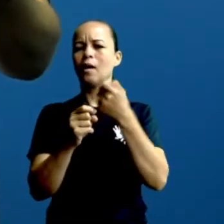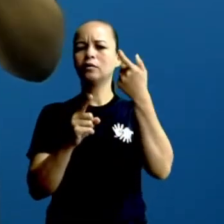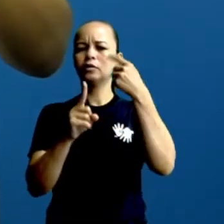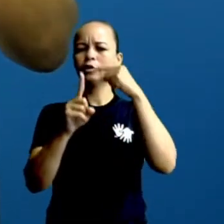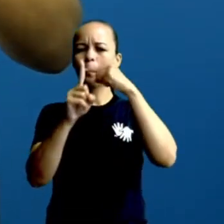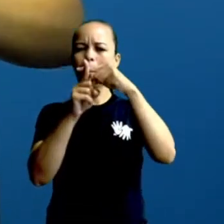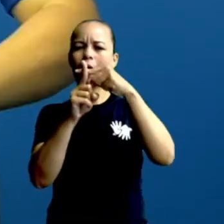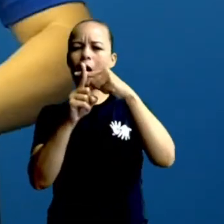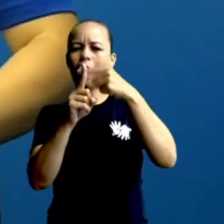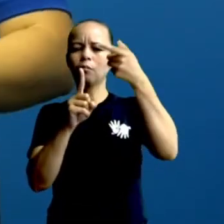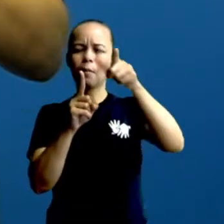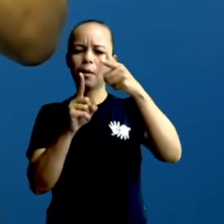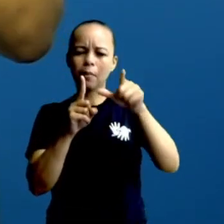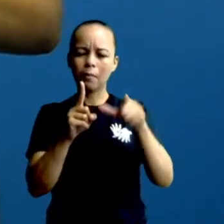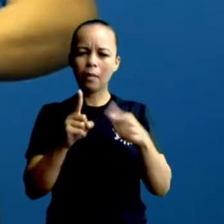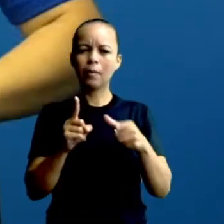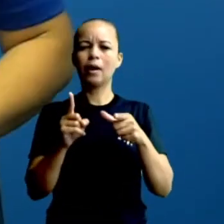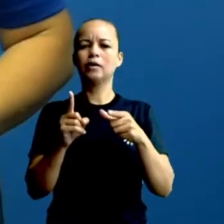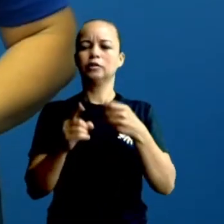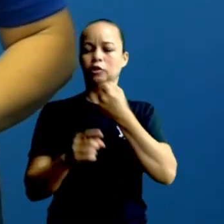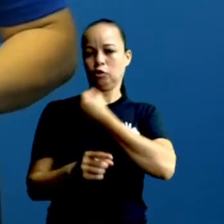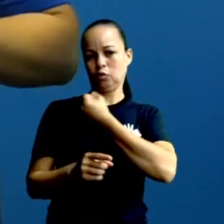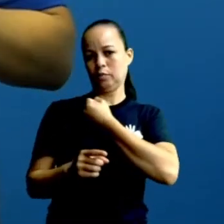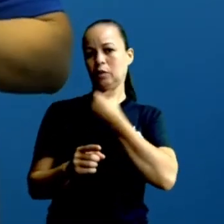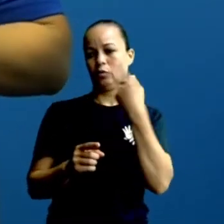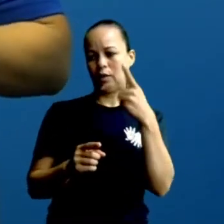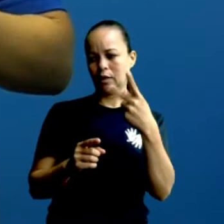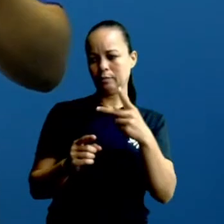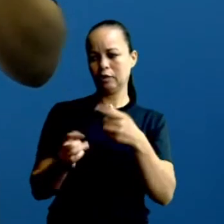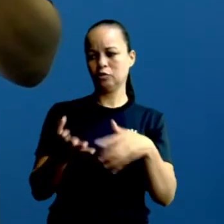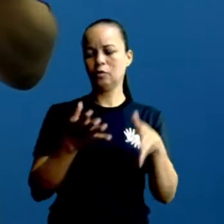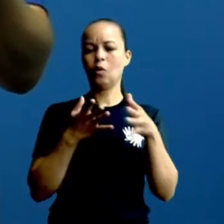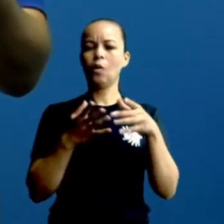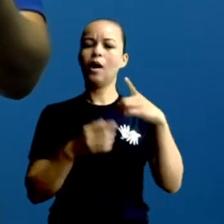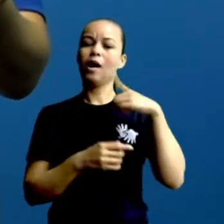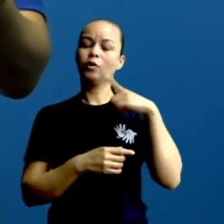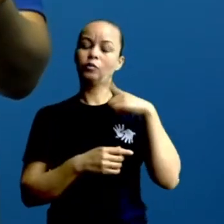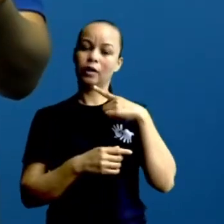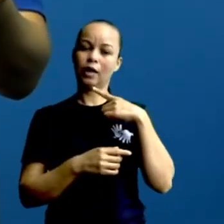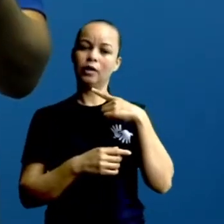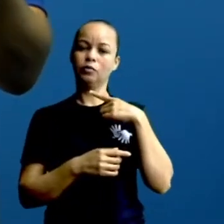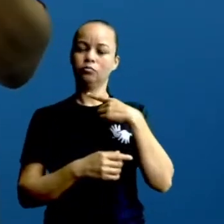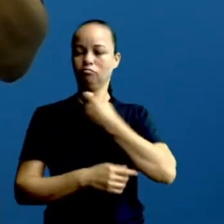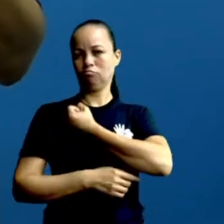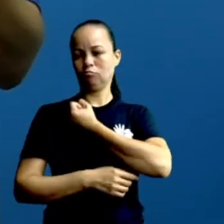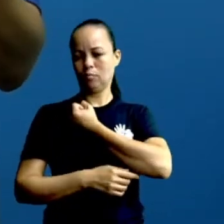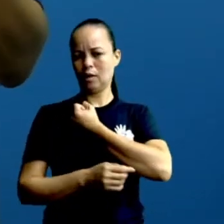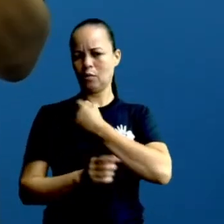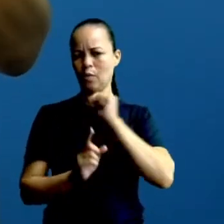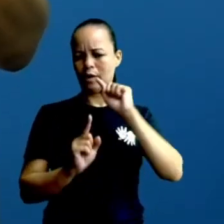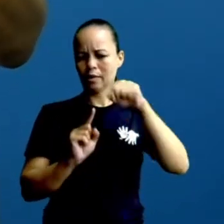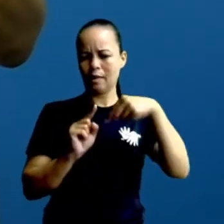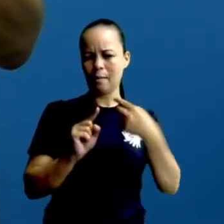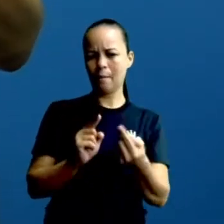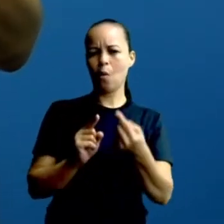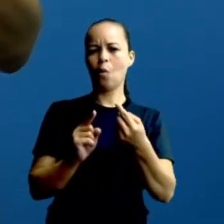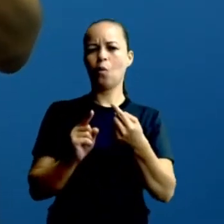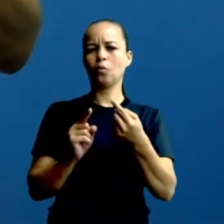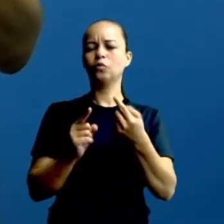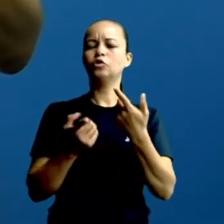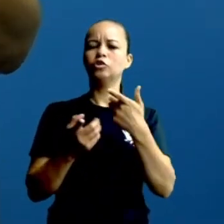sucessiva de números por ele mesmo Ou seja eu tenho o número e depois